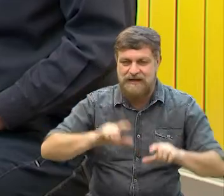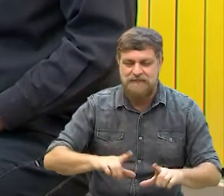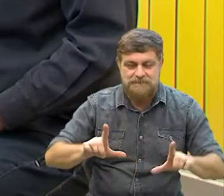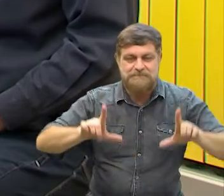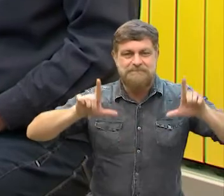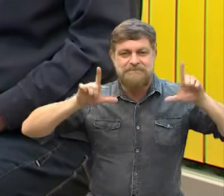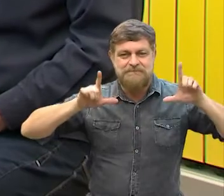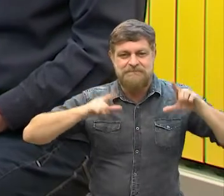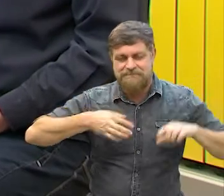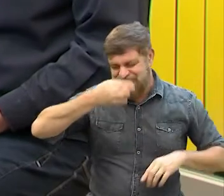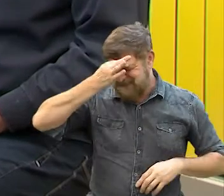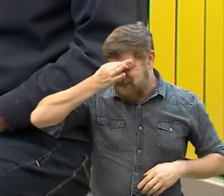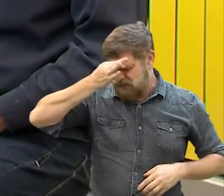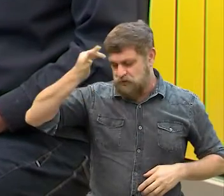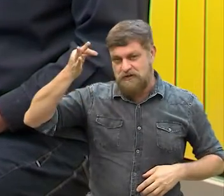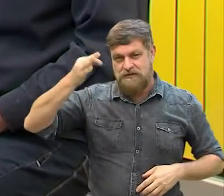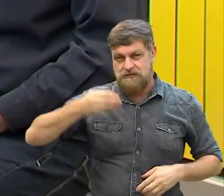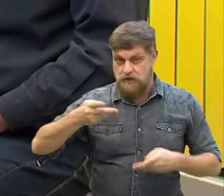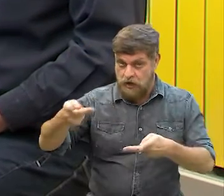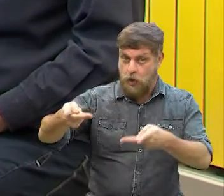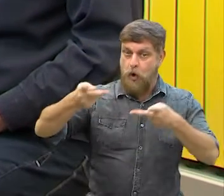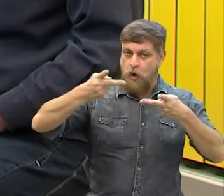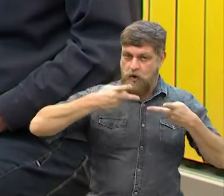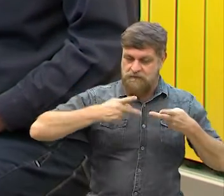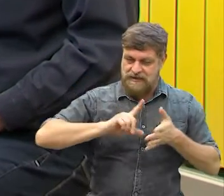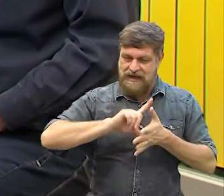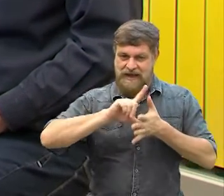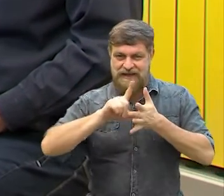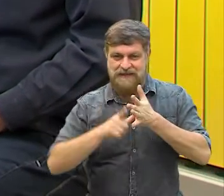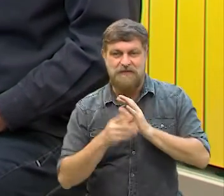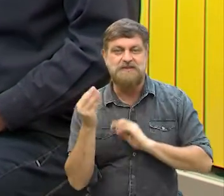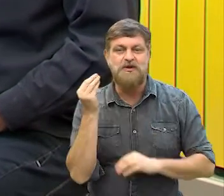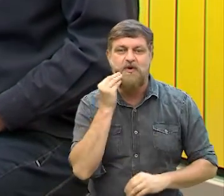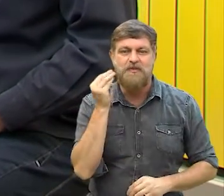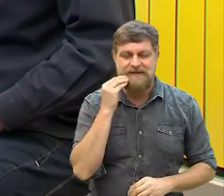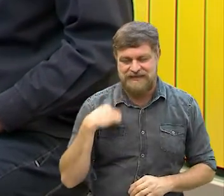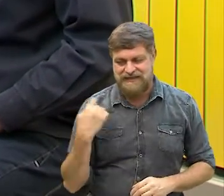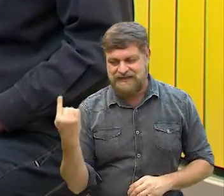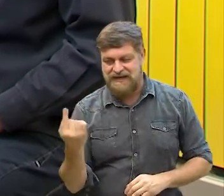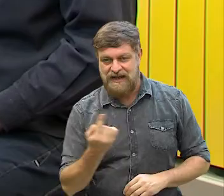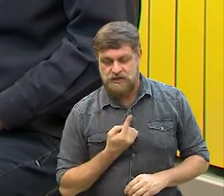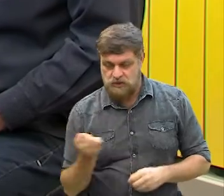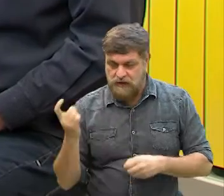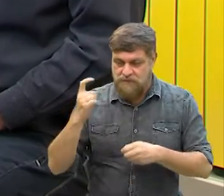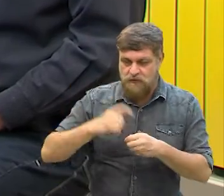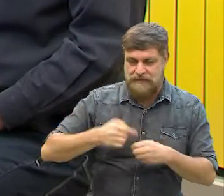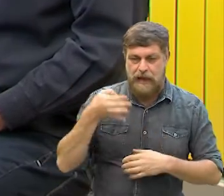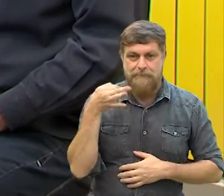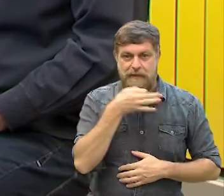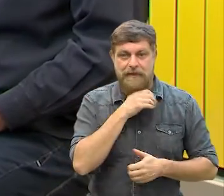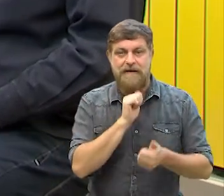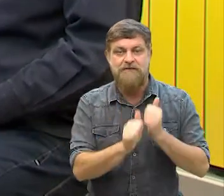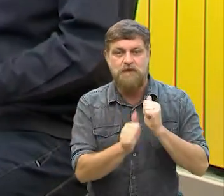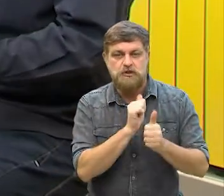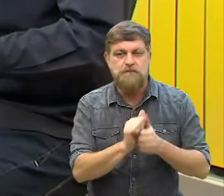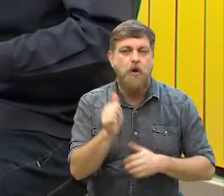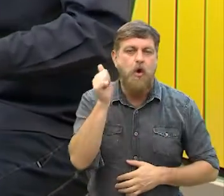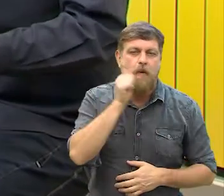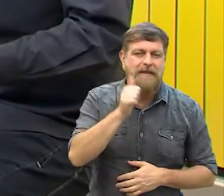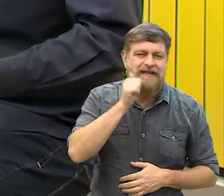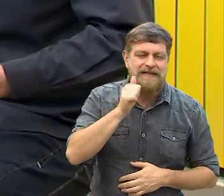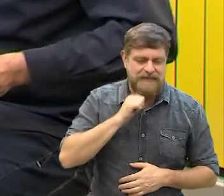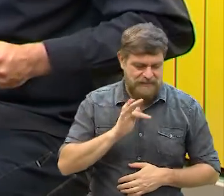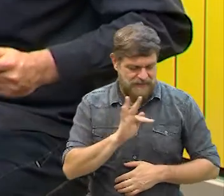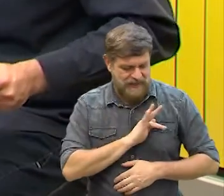Muito sucesso! E já fica o convite aqui para uma próxima oportunidade para a gente poder voltar a falar sobre futebol feminino,